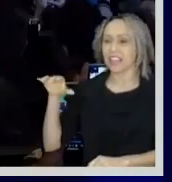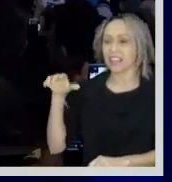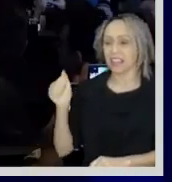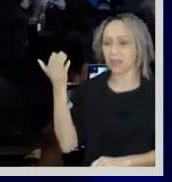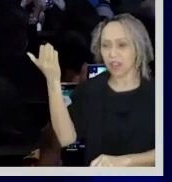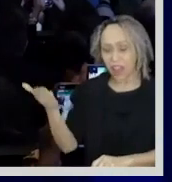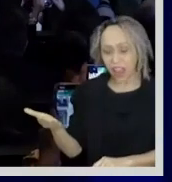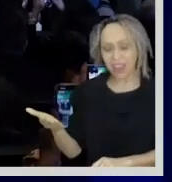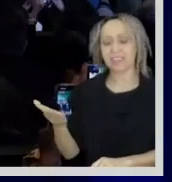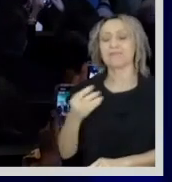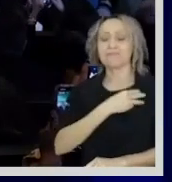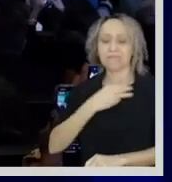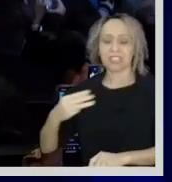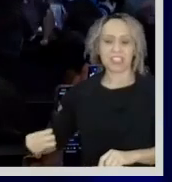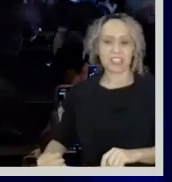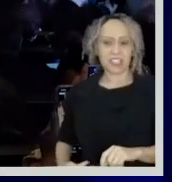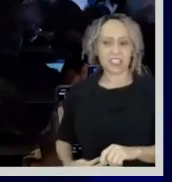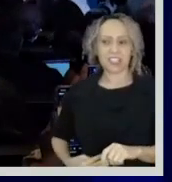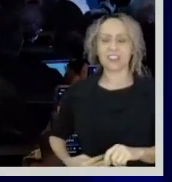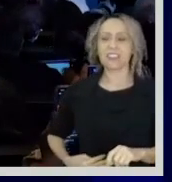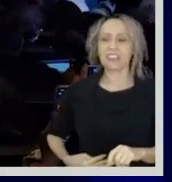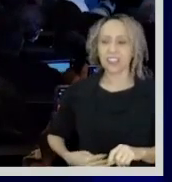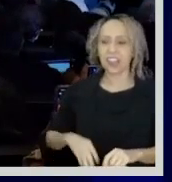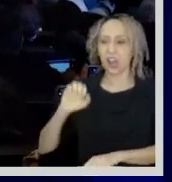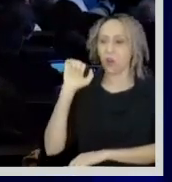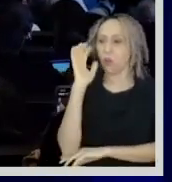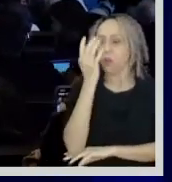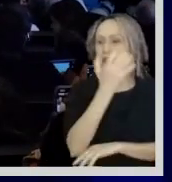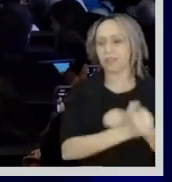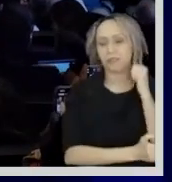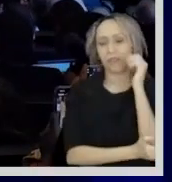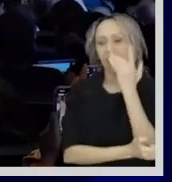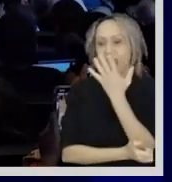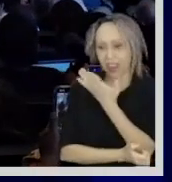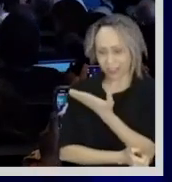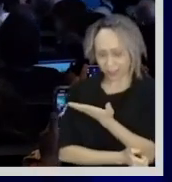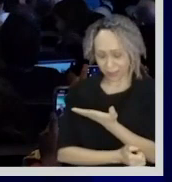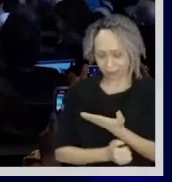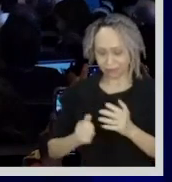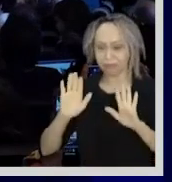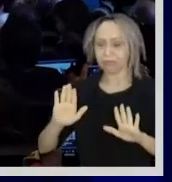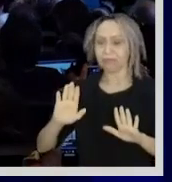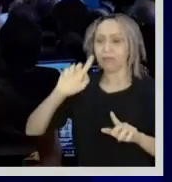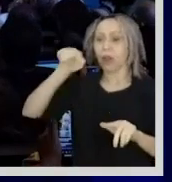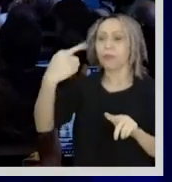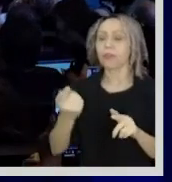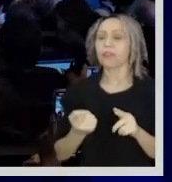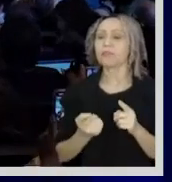Capaz, 116 mil. Dá para fazer um churrasquinho, né? Dá em dá. Bastos? Nada, olha. Que é isso? Por isso que mudaram a lei das estatais,